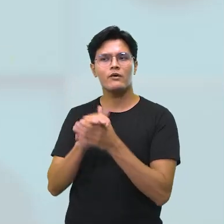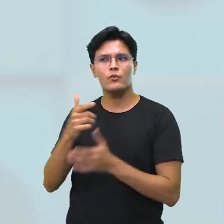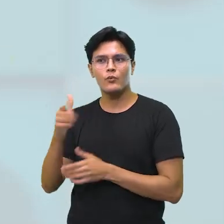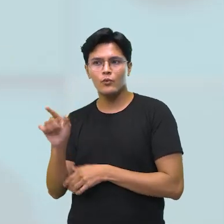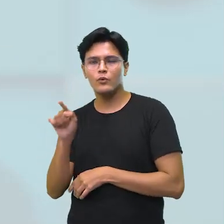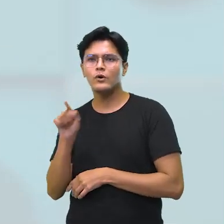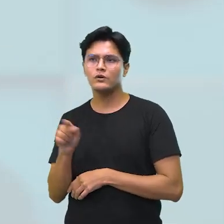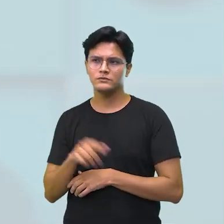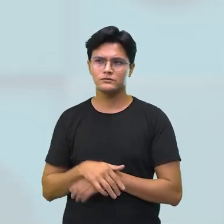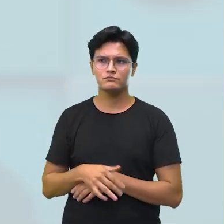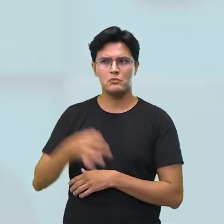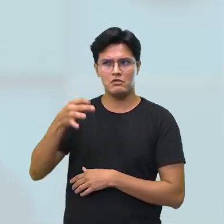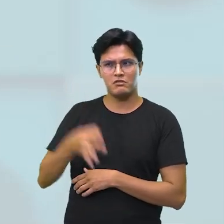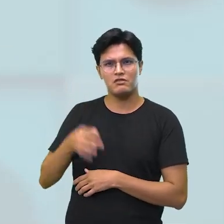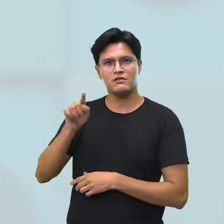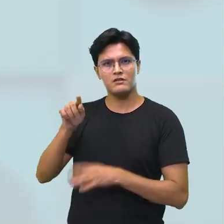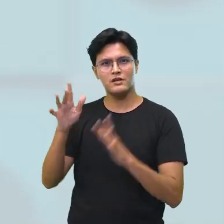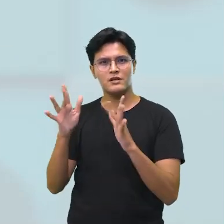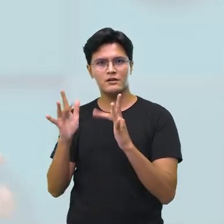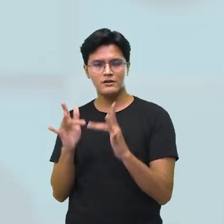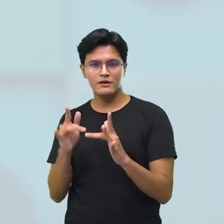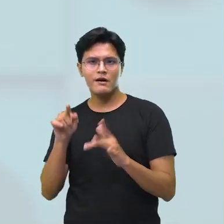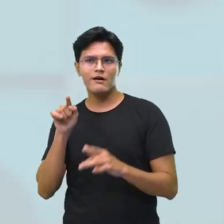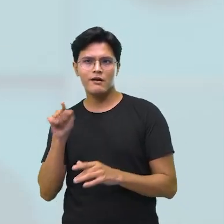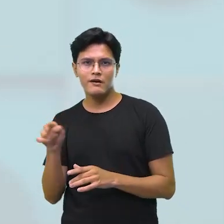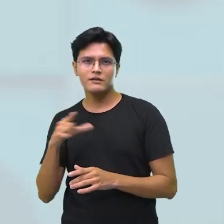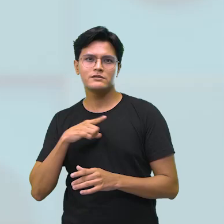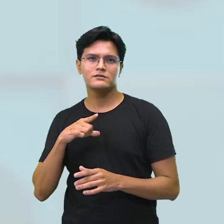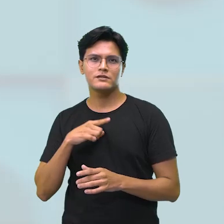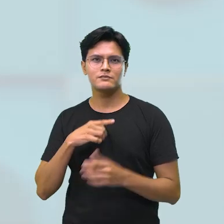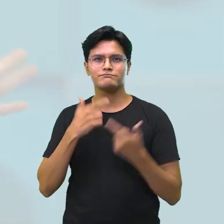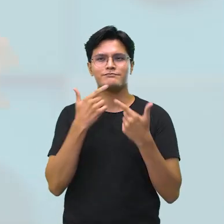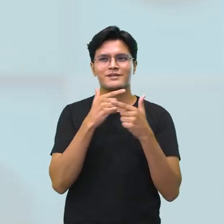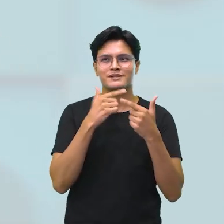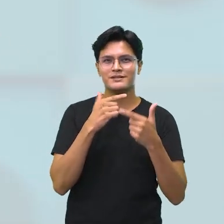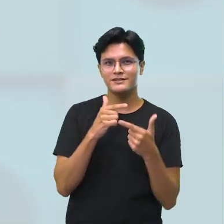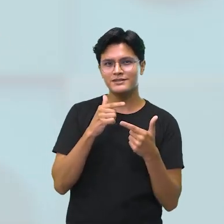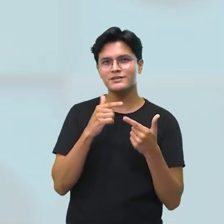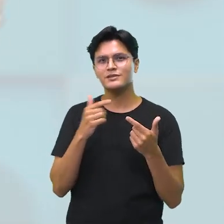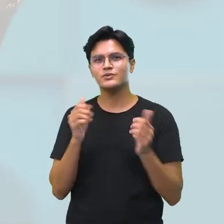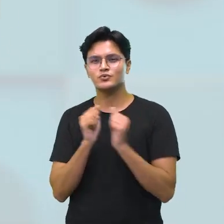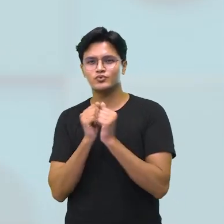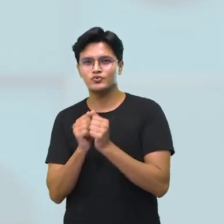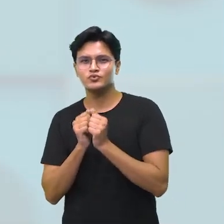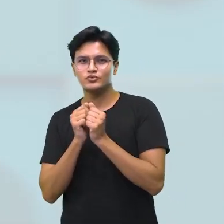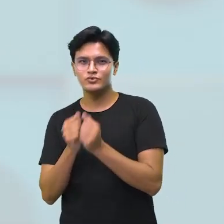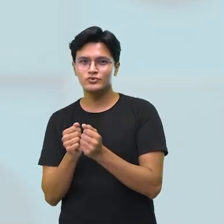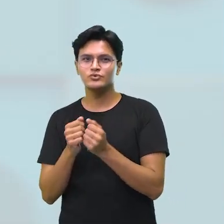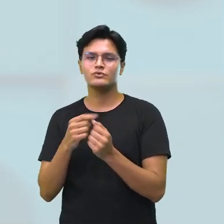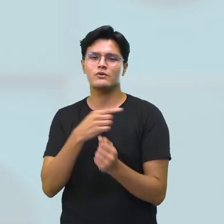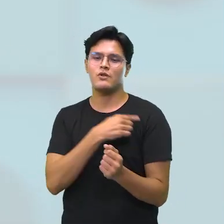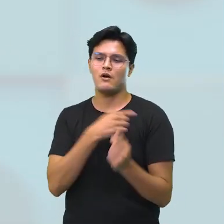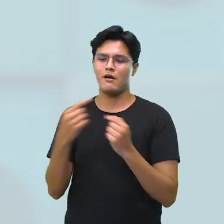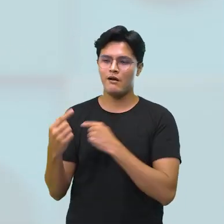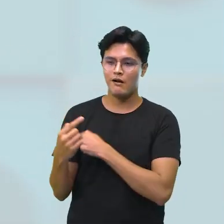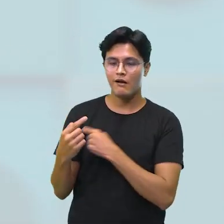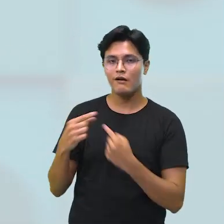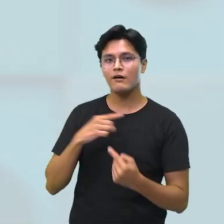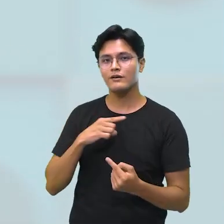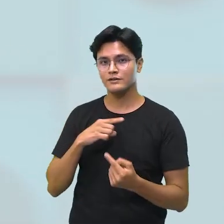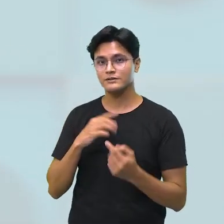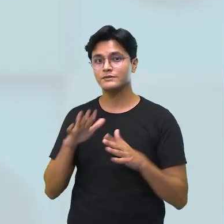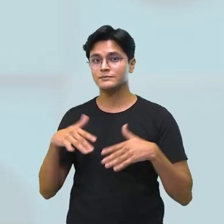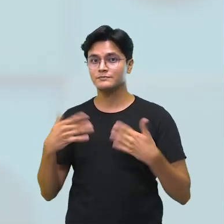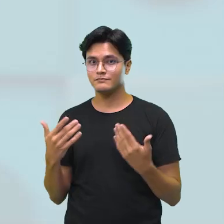quê? Eles se tocam, eles estão conversando, eles estão rindo, estão muito conectados. Ou então já tem muito tempo tempo, mas eles conseguiram manter aquela chama,